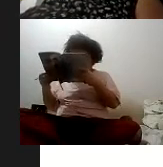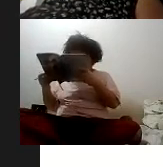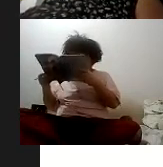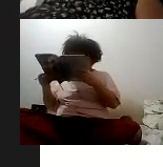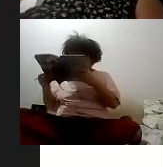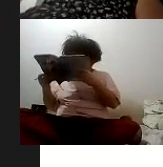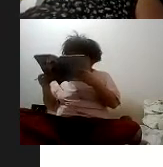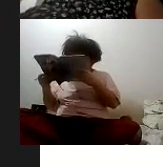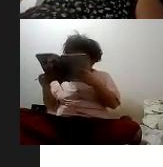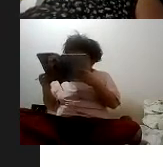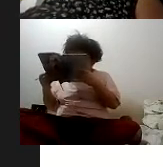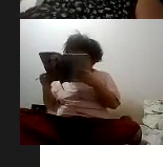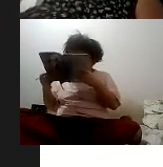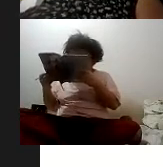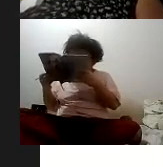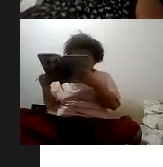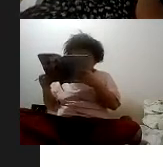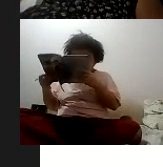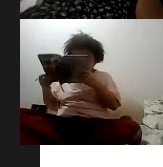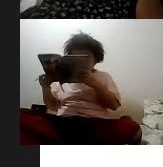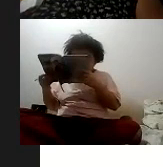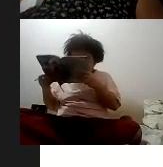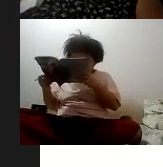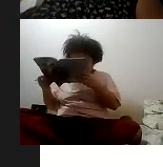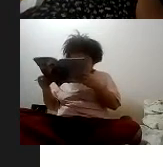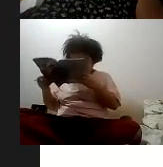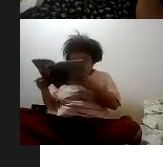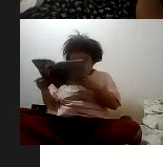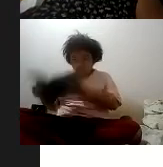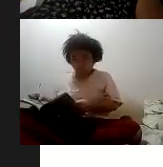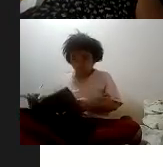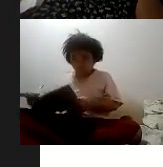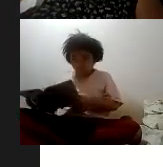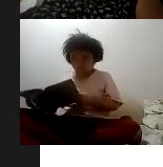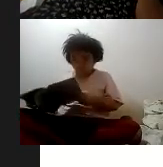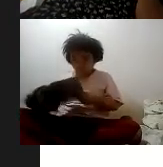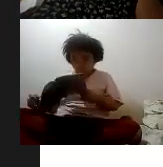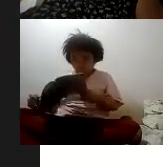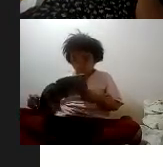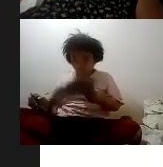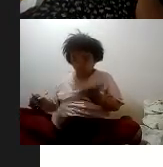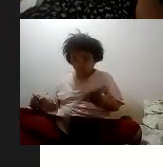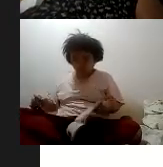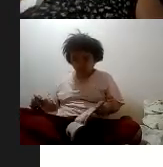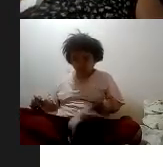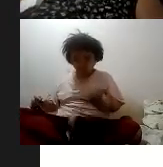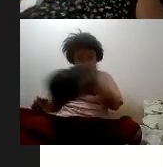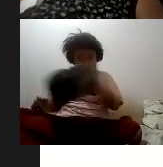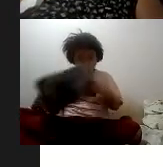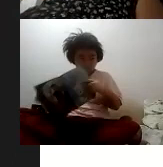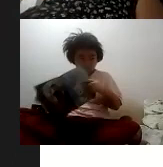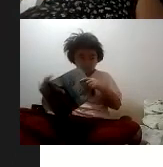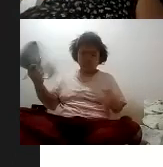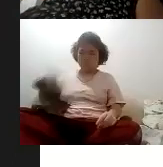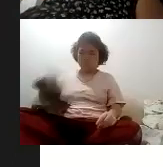as pessoas que estão aqui participando e que não têm uma deficiência, a gente externaliza um pouco essa questão. A gente olha como se